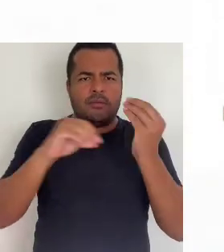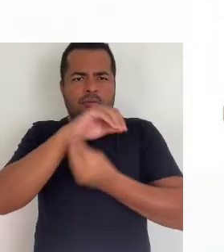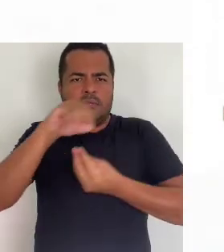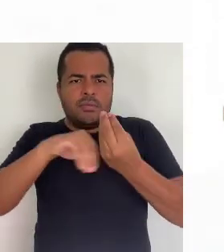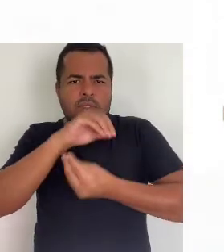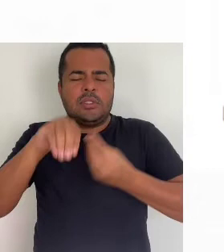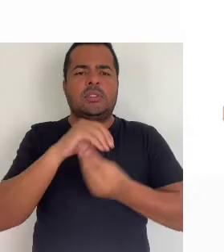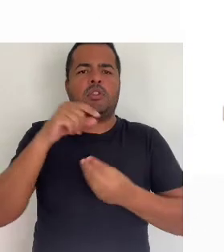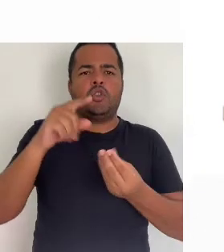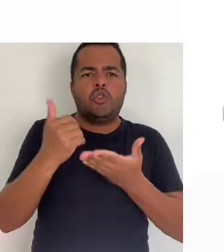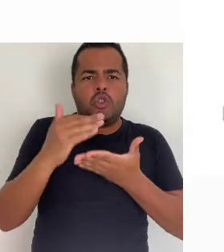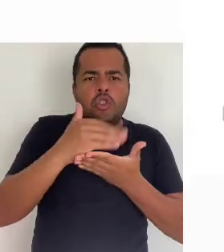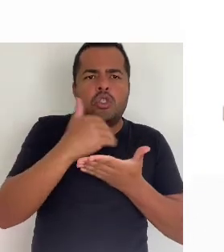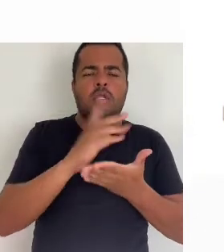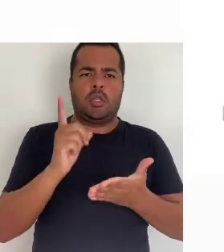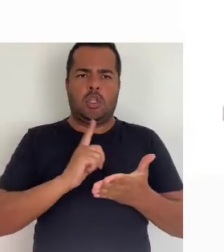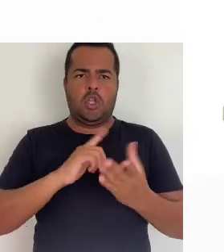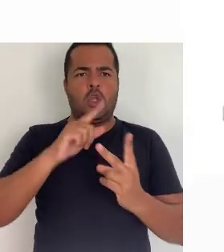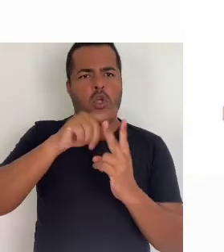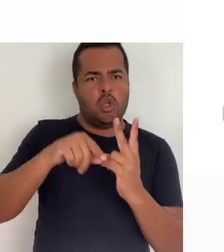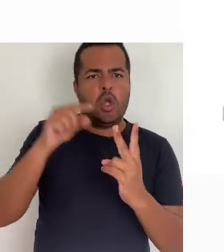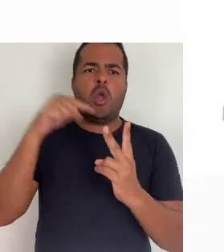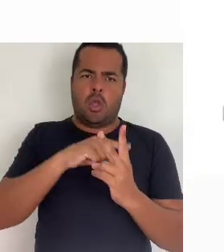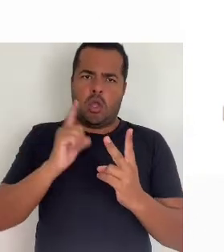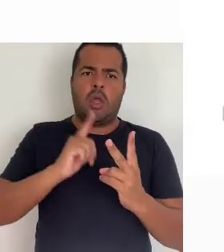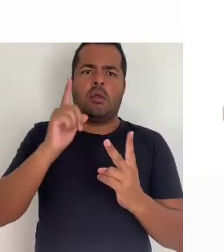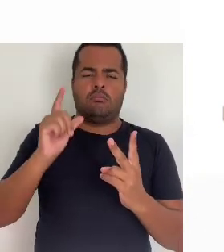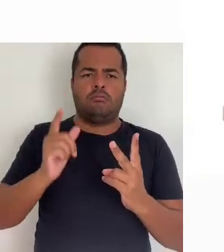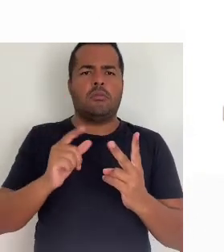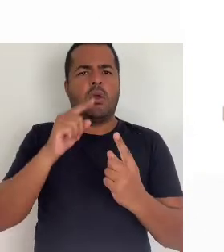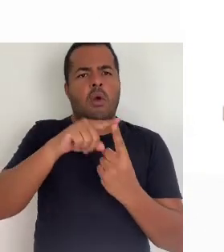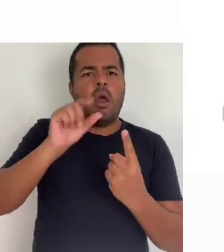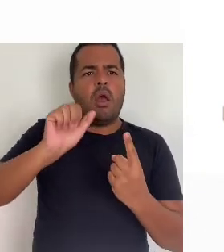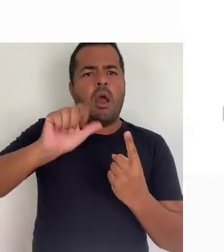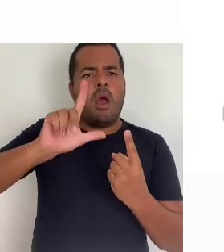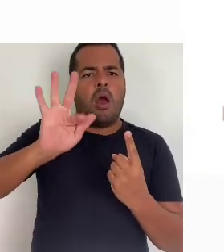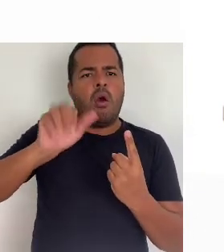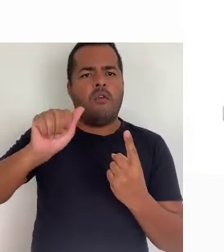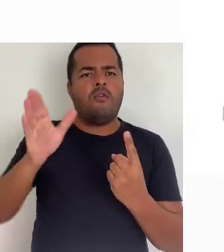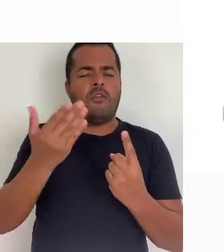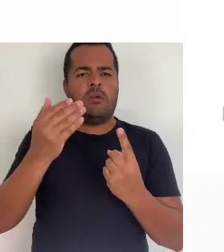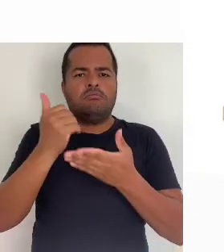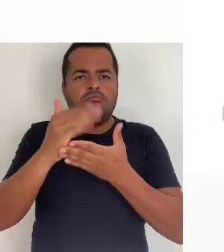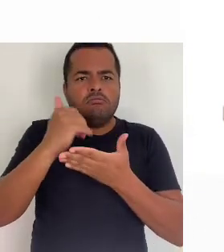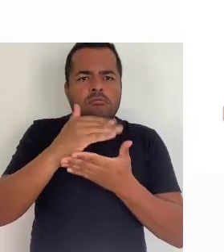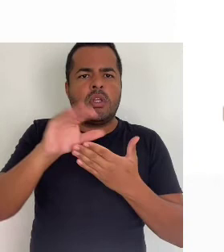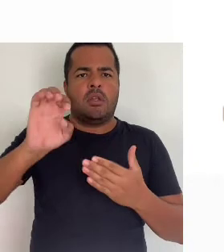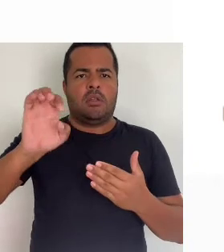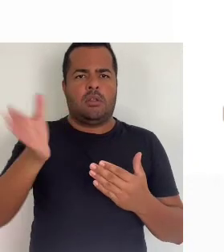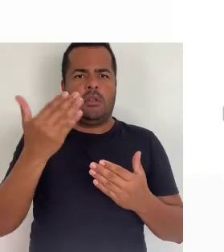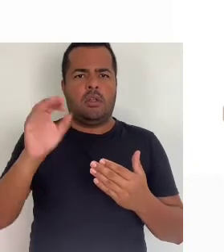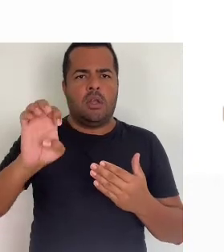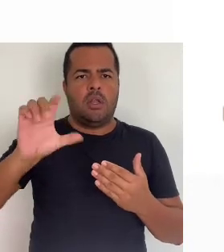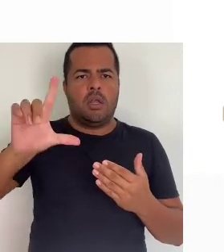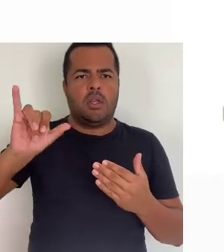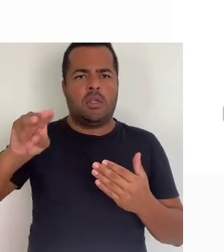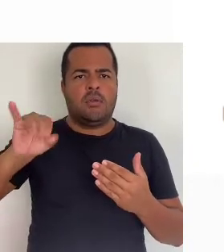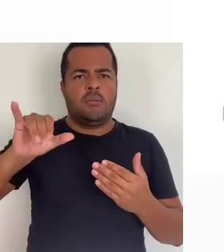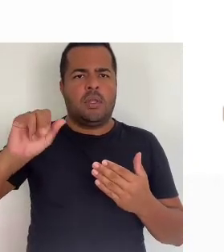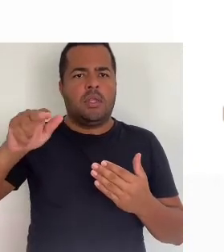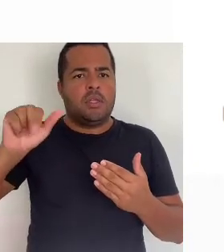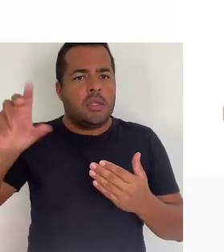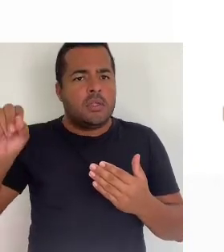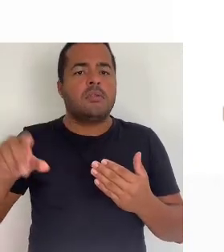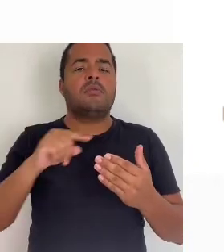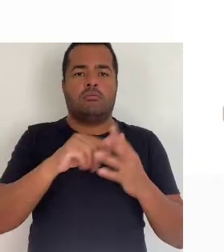destacar que na reação de eliminação, a gente tem dois tipos. A gente pode ter uma alfa-eliminação, que é quando eu tenho aí